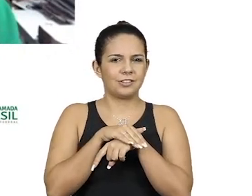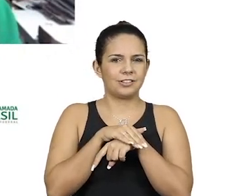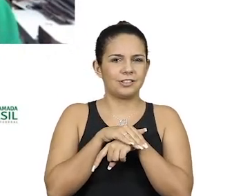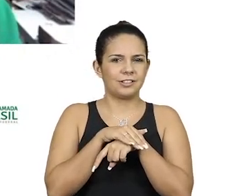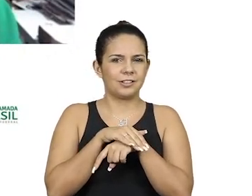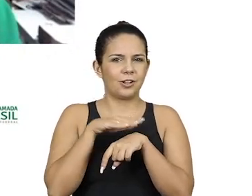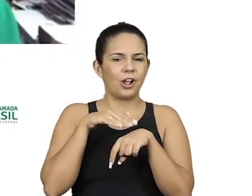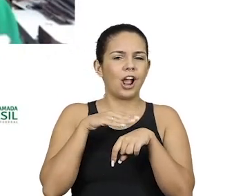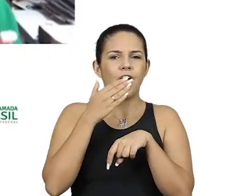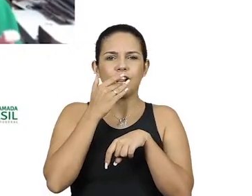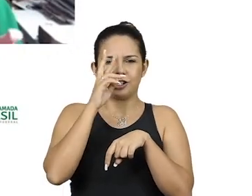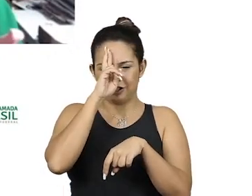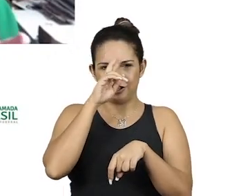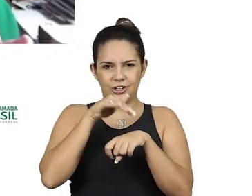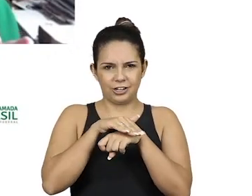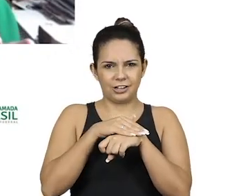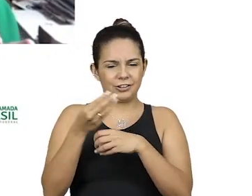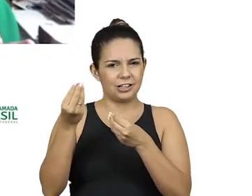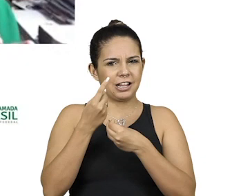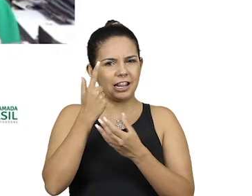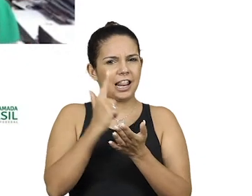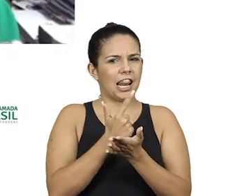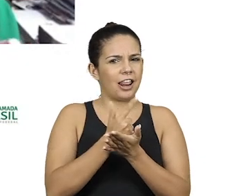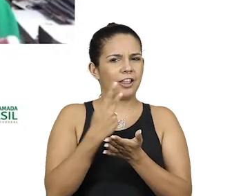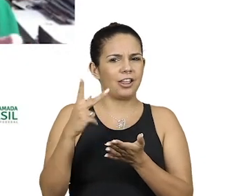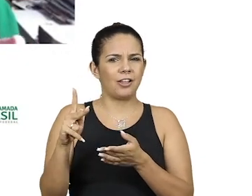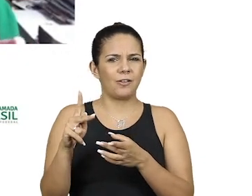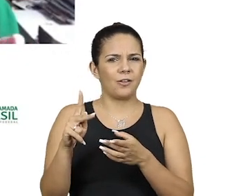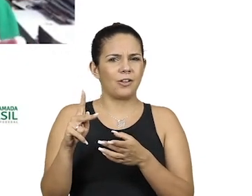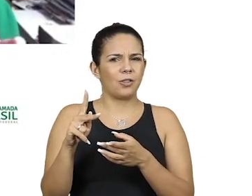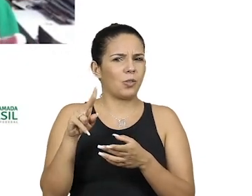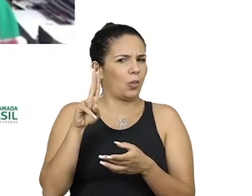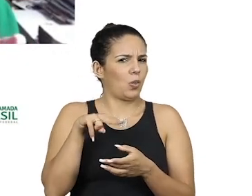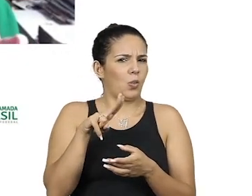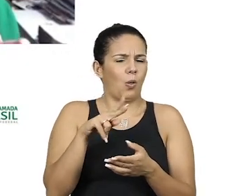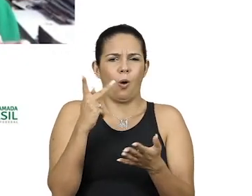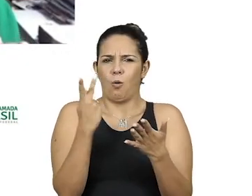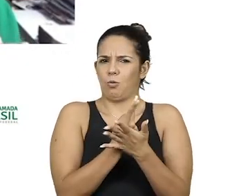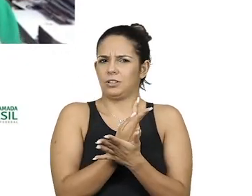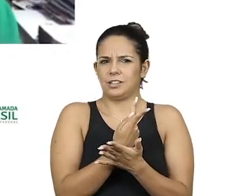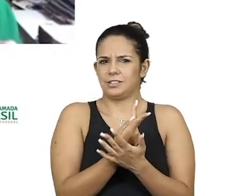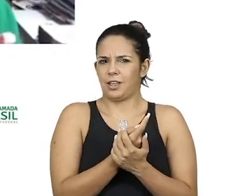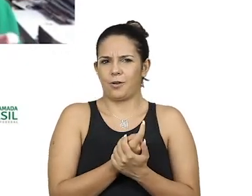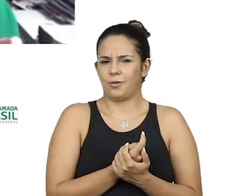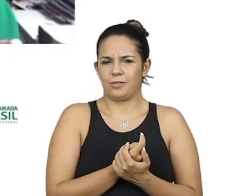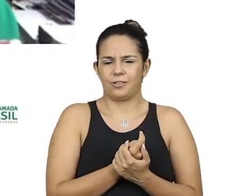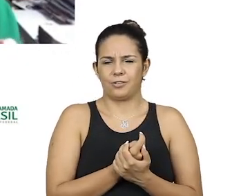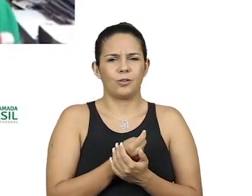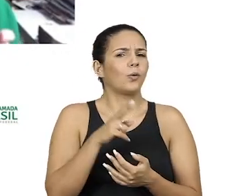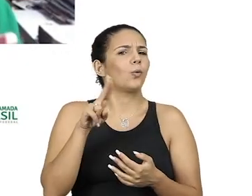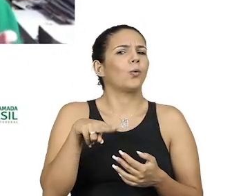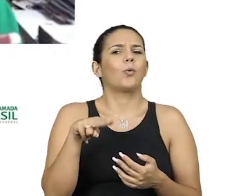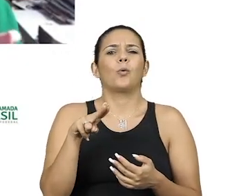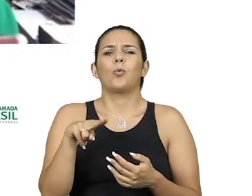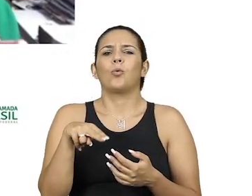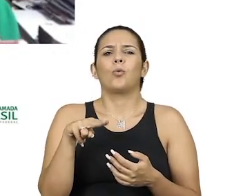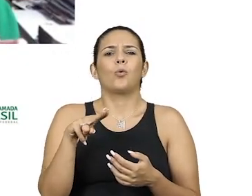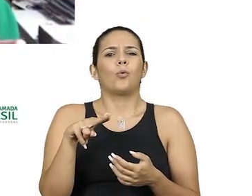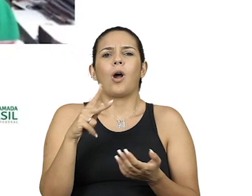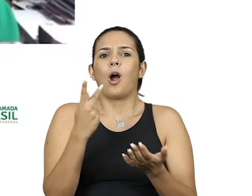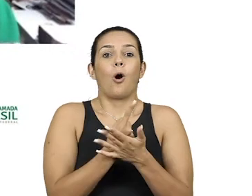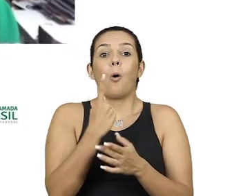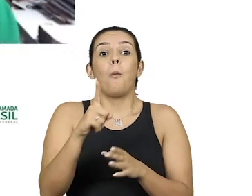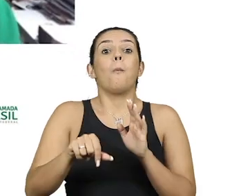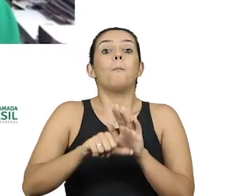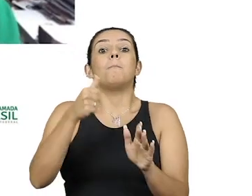do jantar, trazendo um livro dele, coisa que nunca tinha acontecido, nunca voltou a